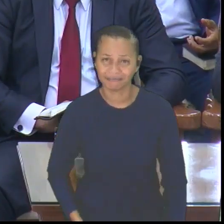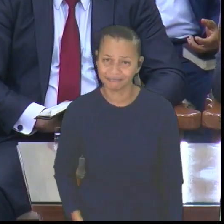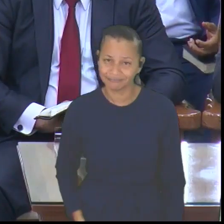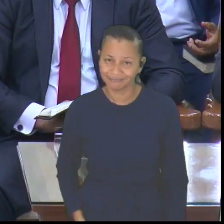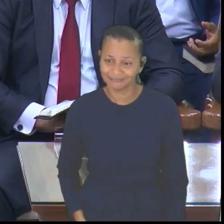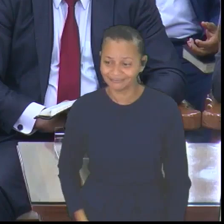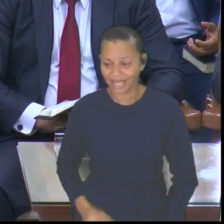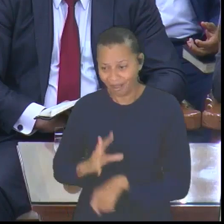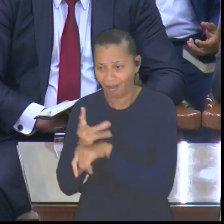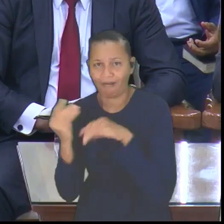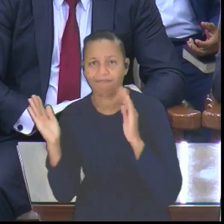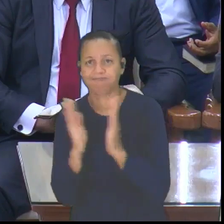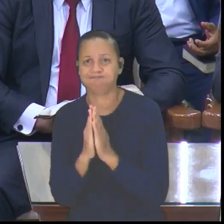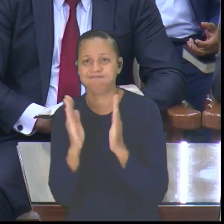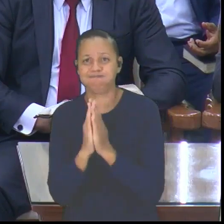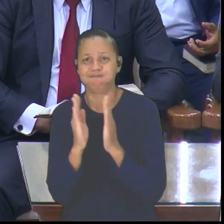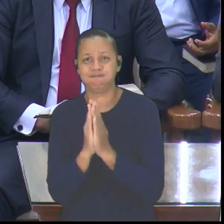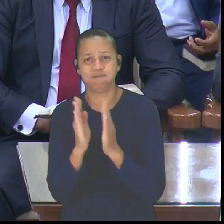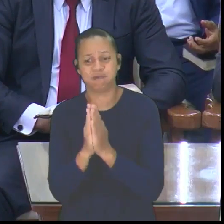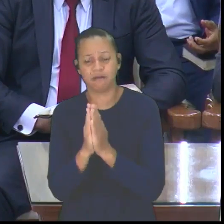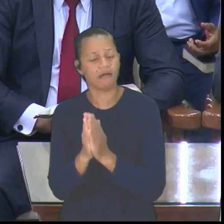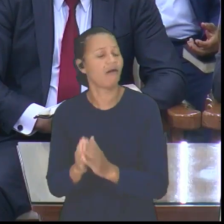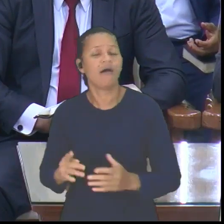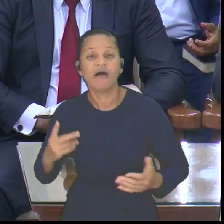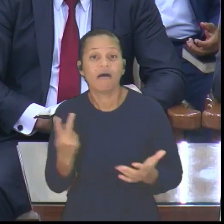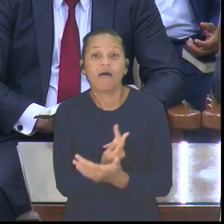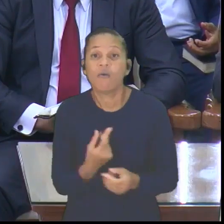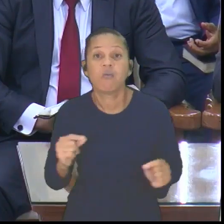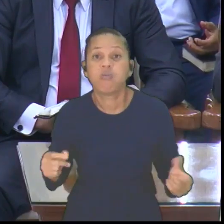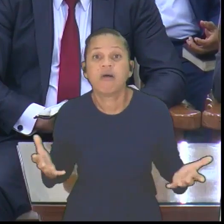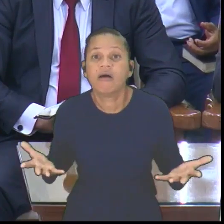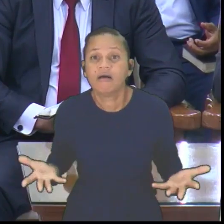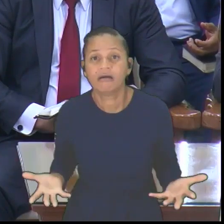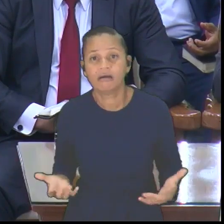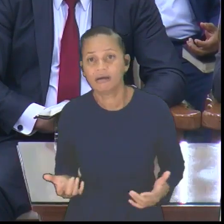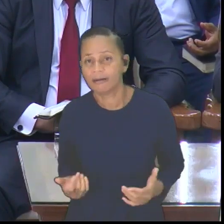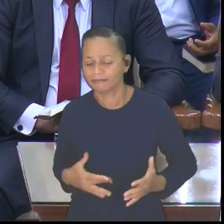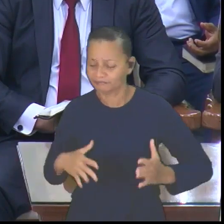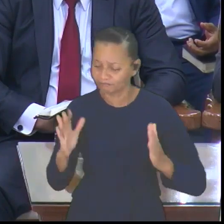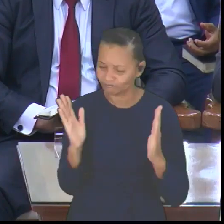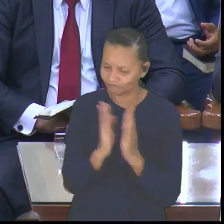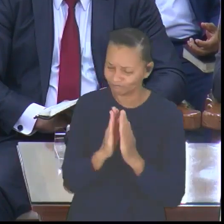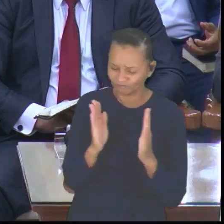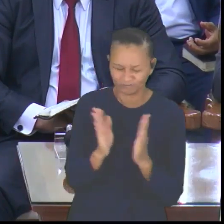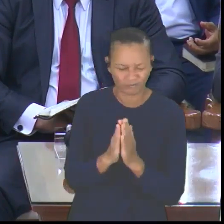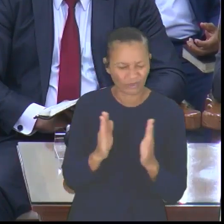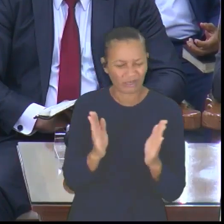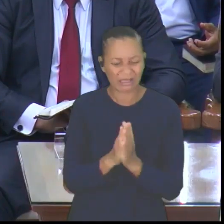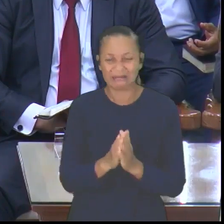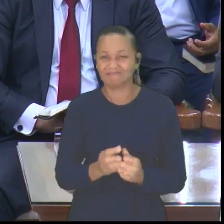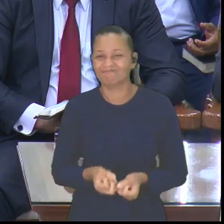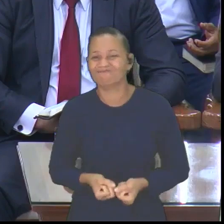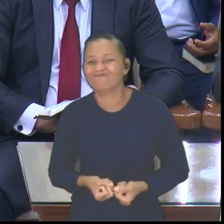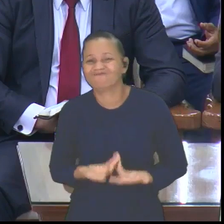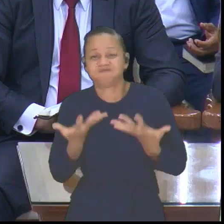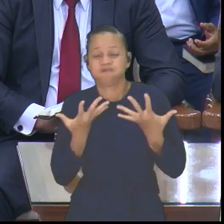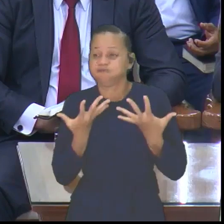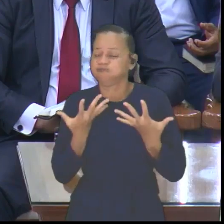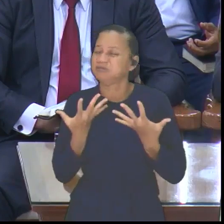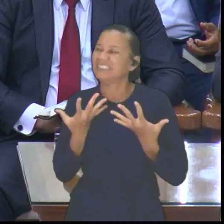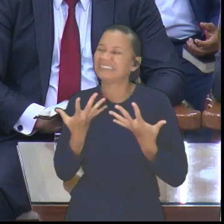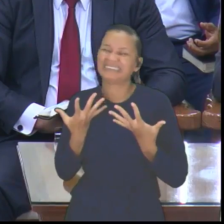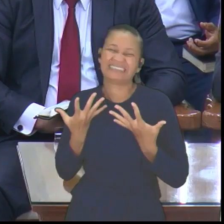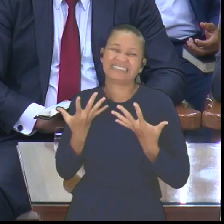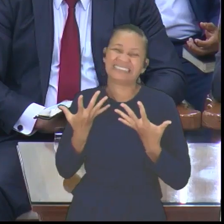Quando a igreja orou, o que foi que aconteceu? A oração provocou uma